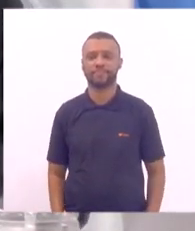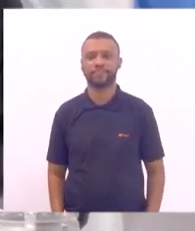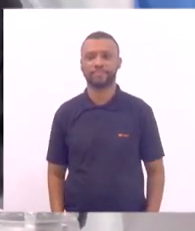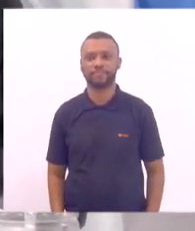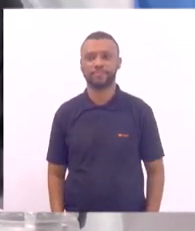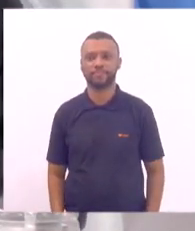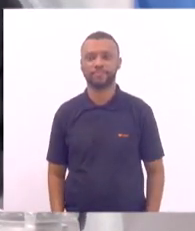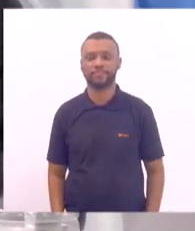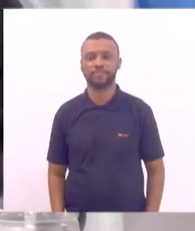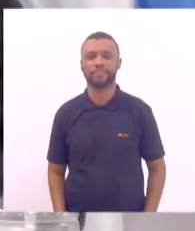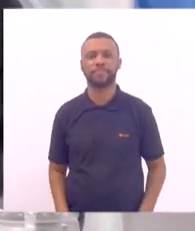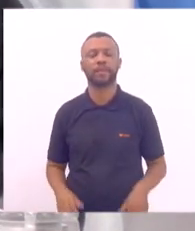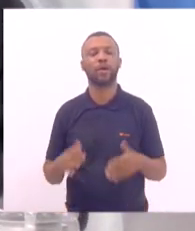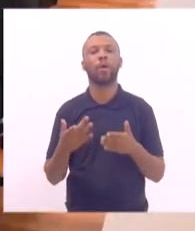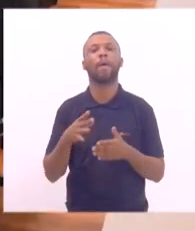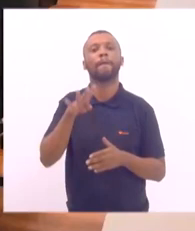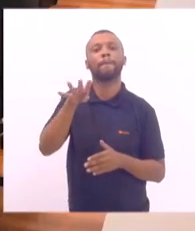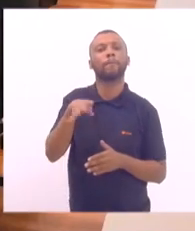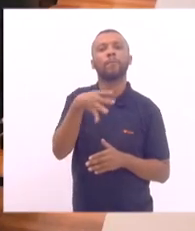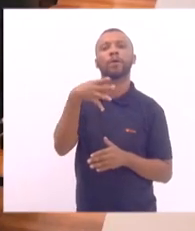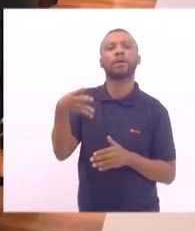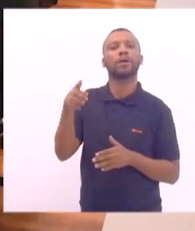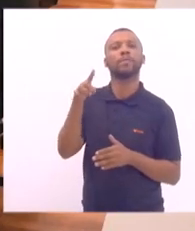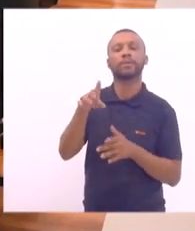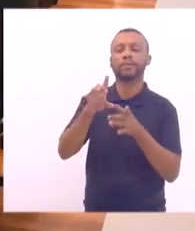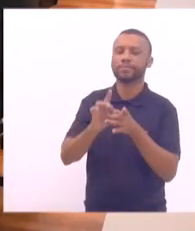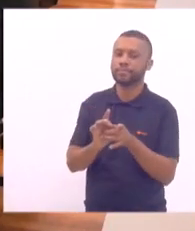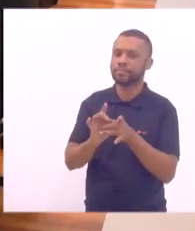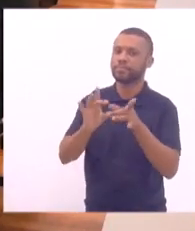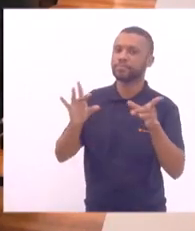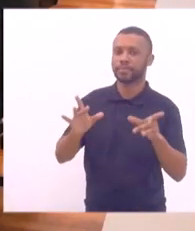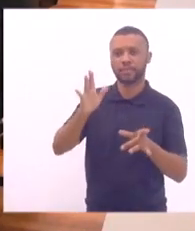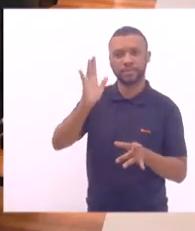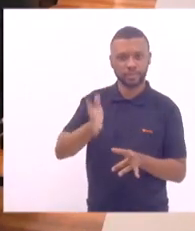É um programa, senhor presidente, totalmente autorizativo já.